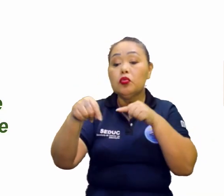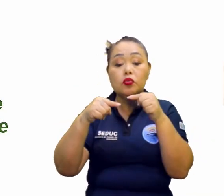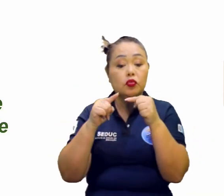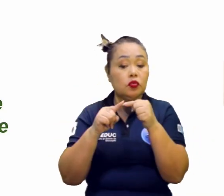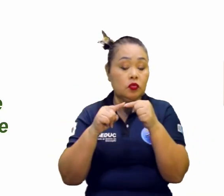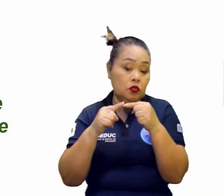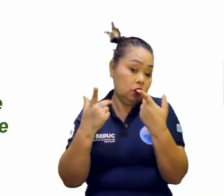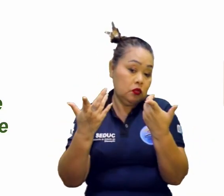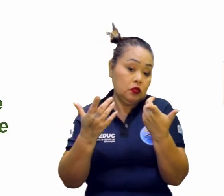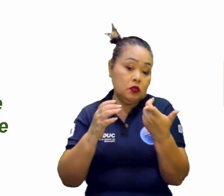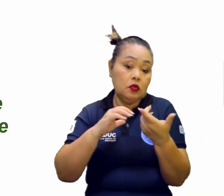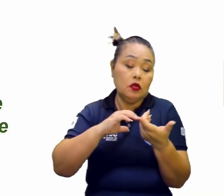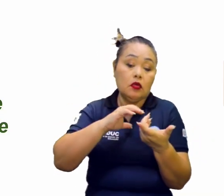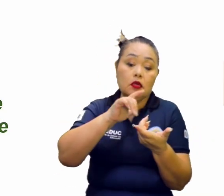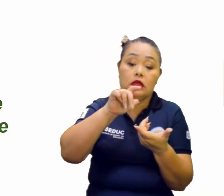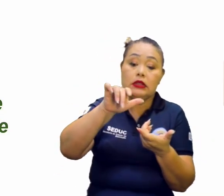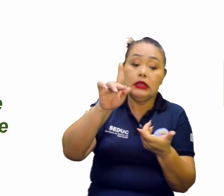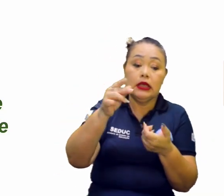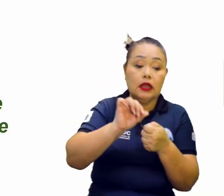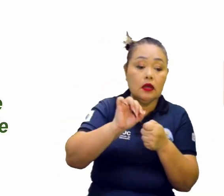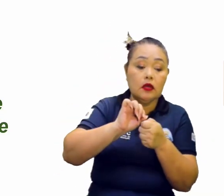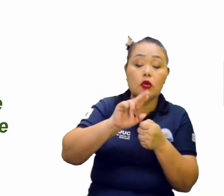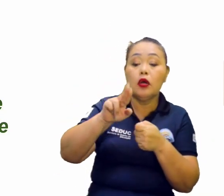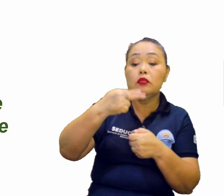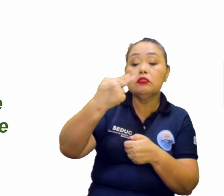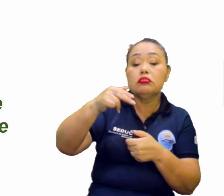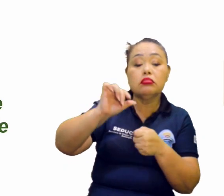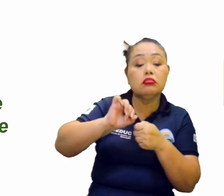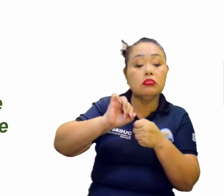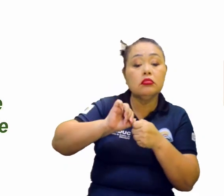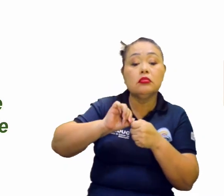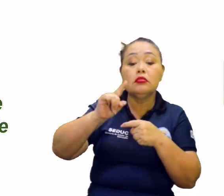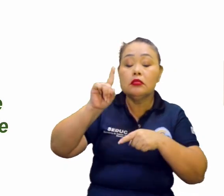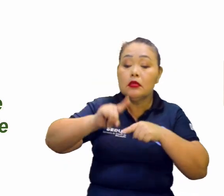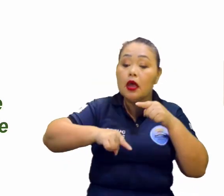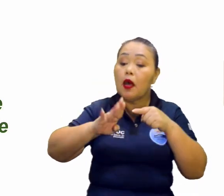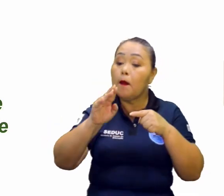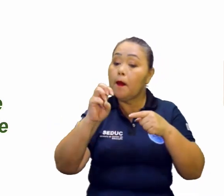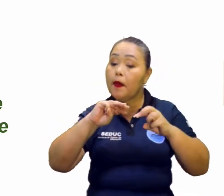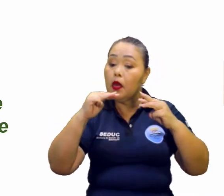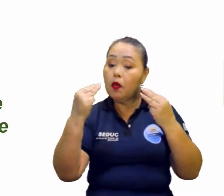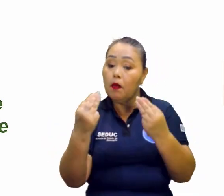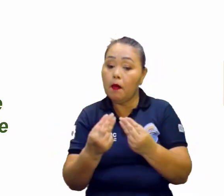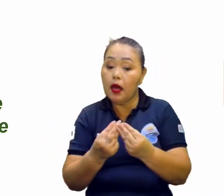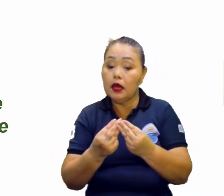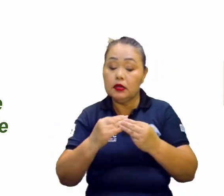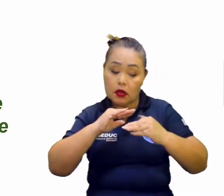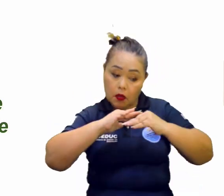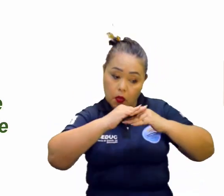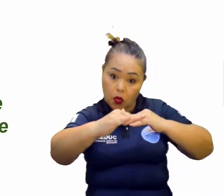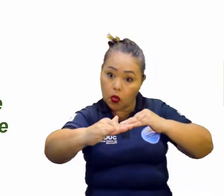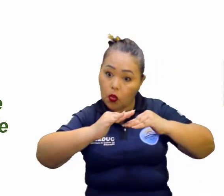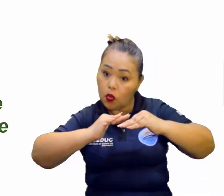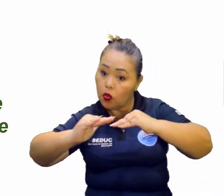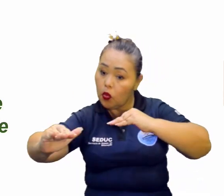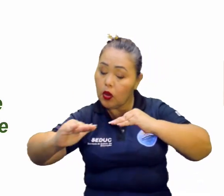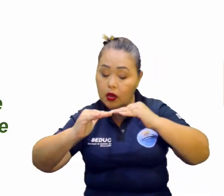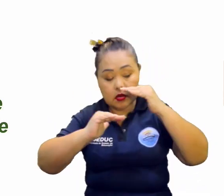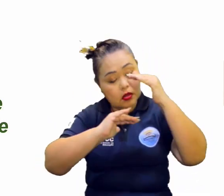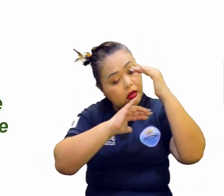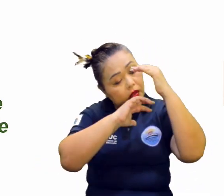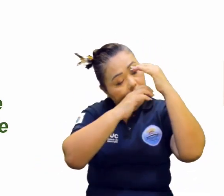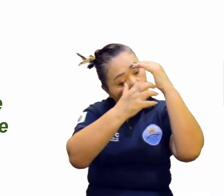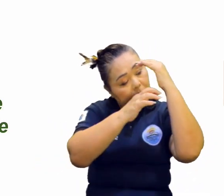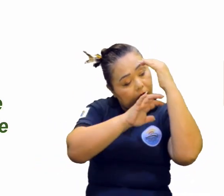dos nutrientes, produção de biomassa para cobertura de solo e sombra também para aquelas espécies